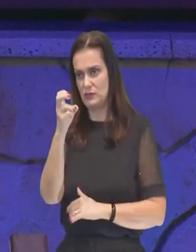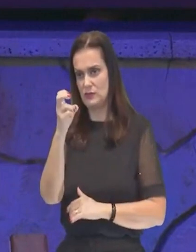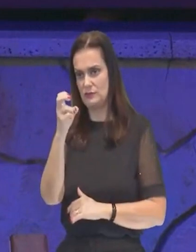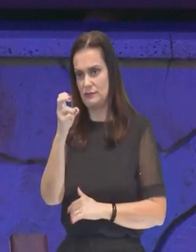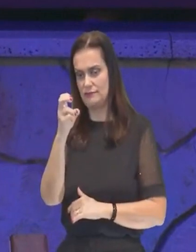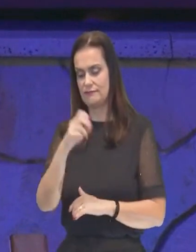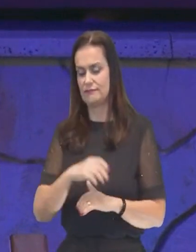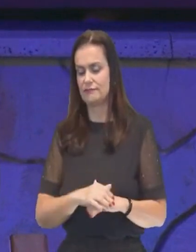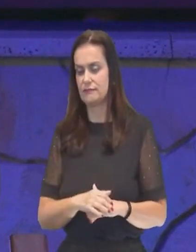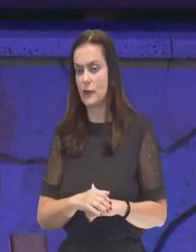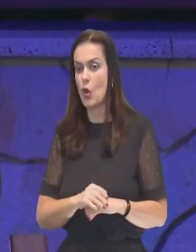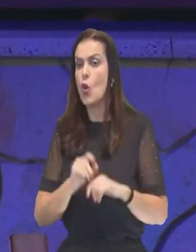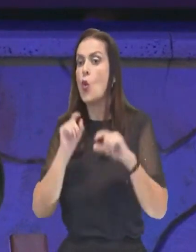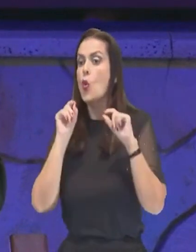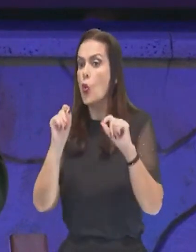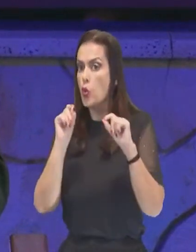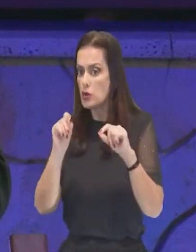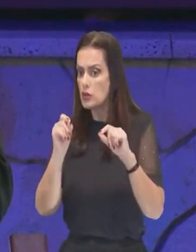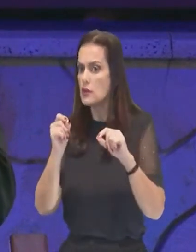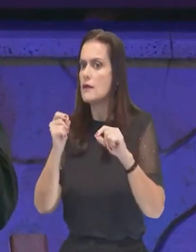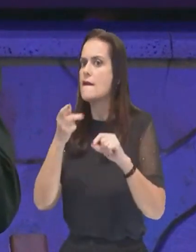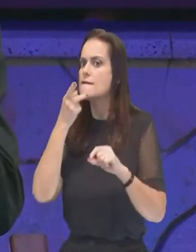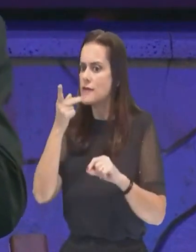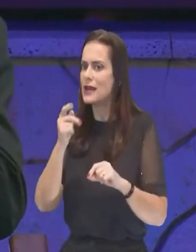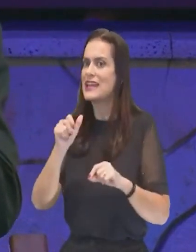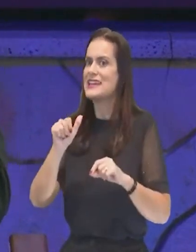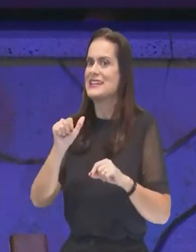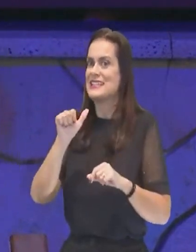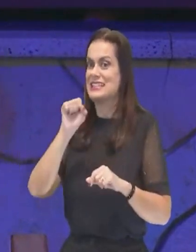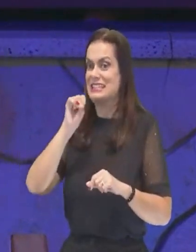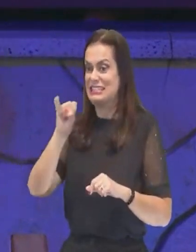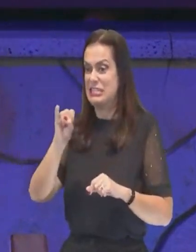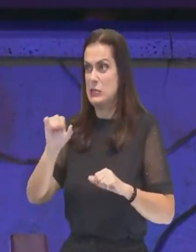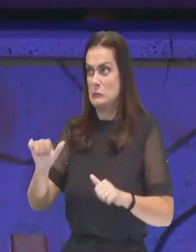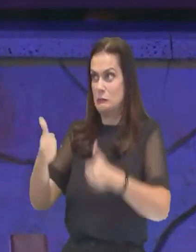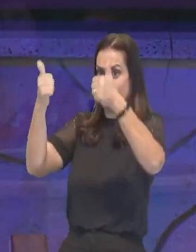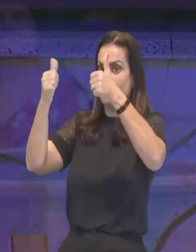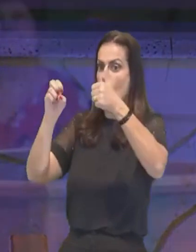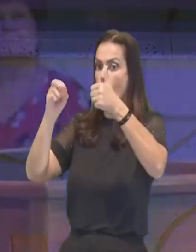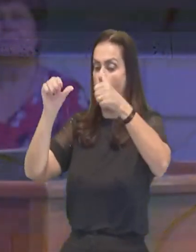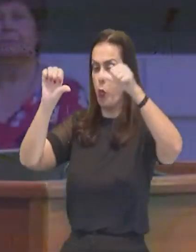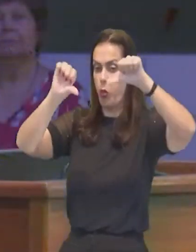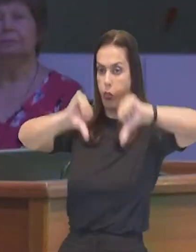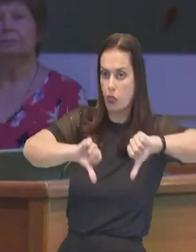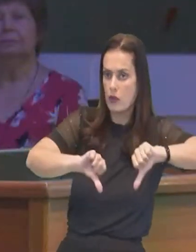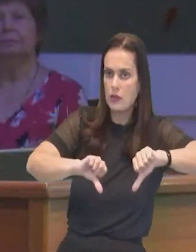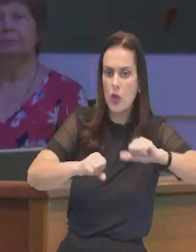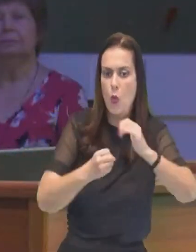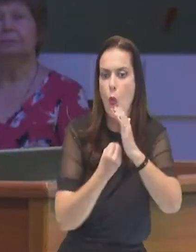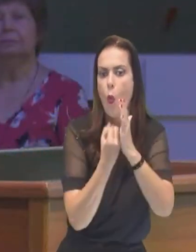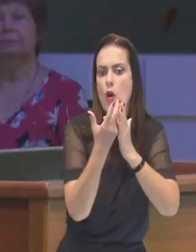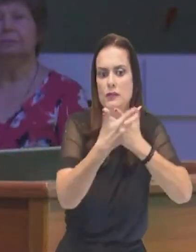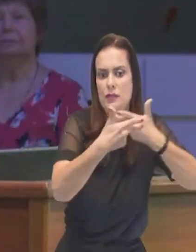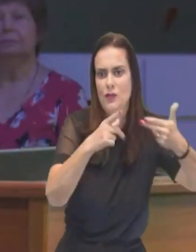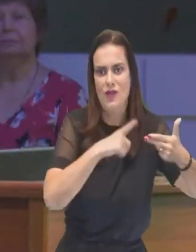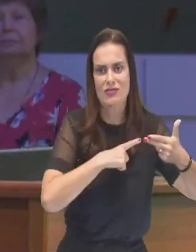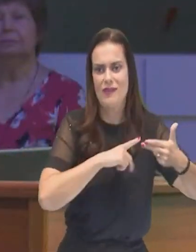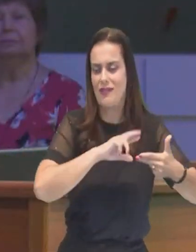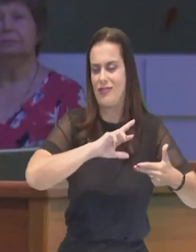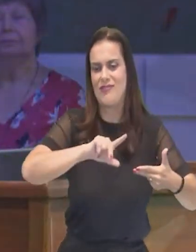O que determina se somos bem-sucedidos ou mal-sucedidos não é a quantidade dos bens que possuímos,